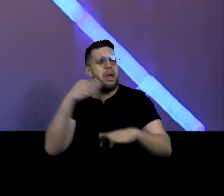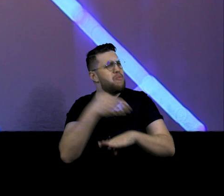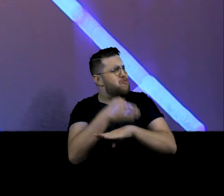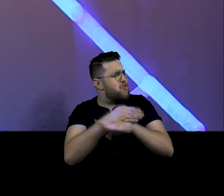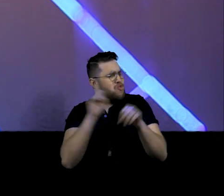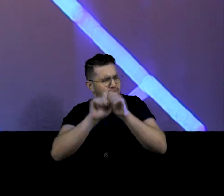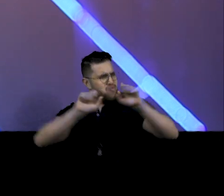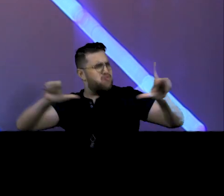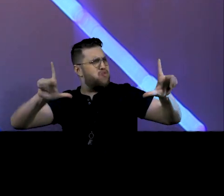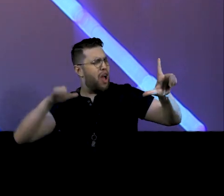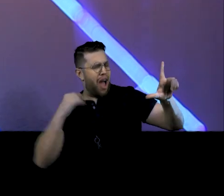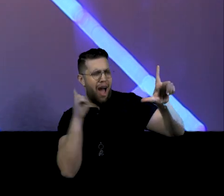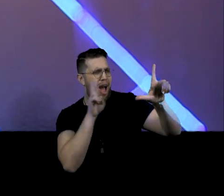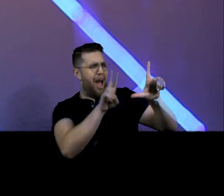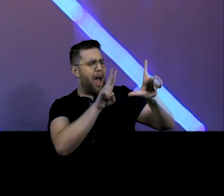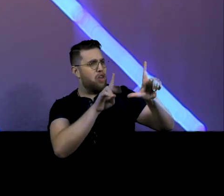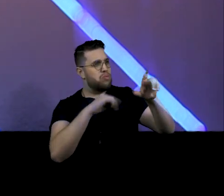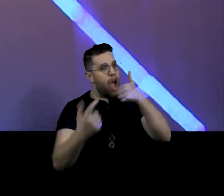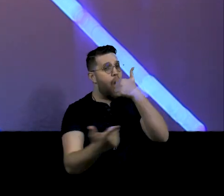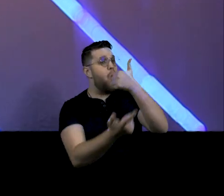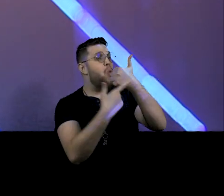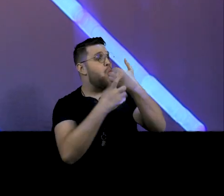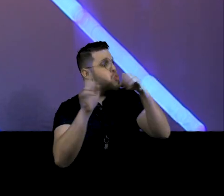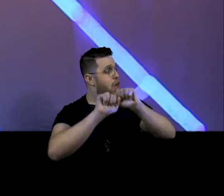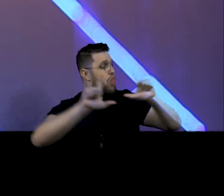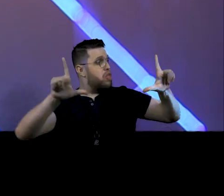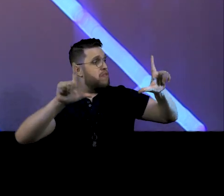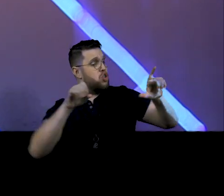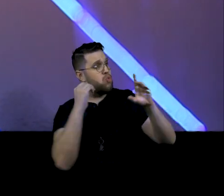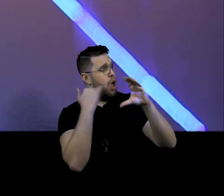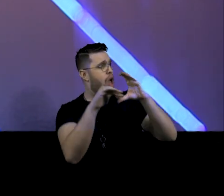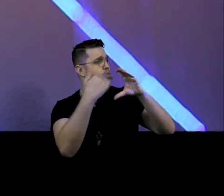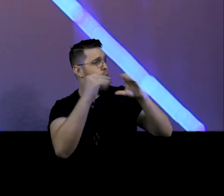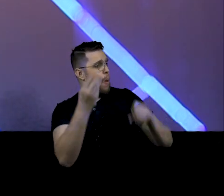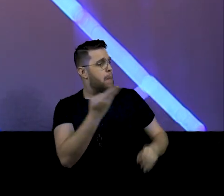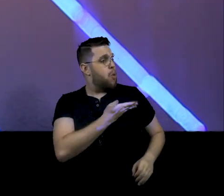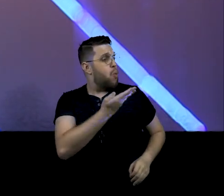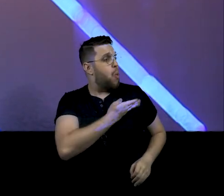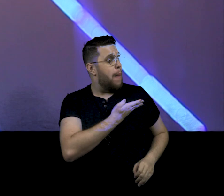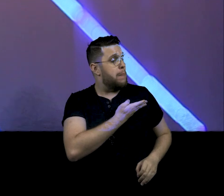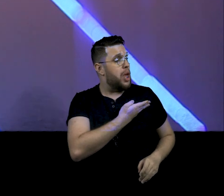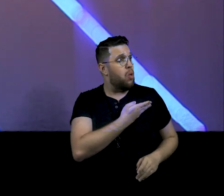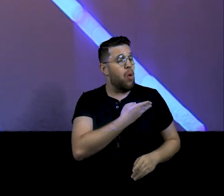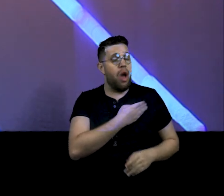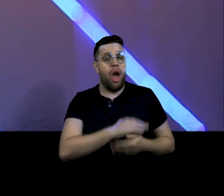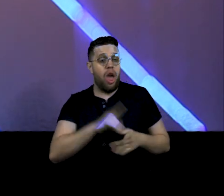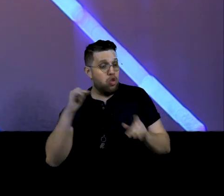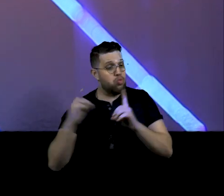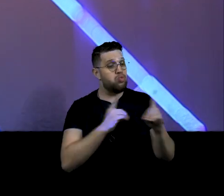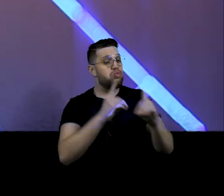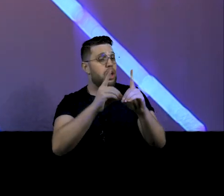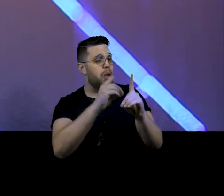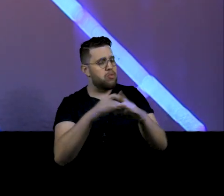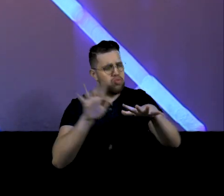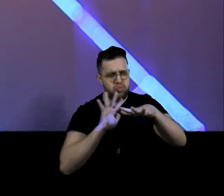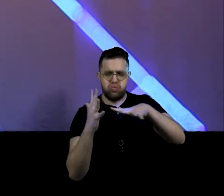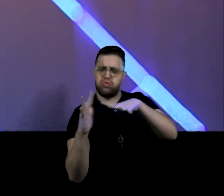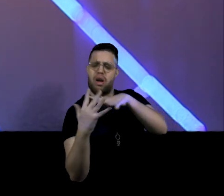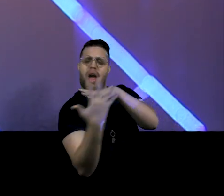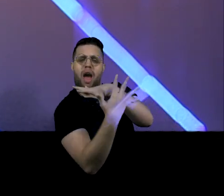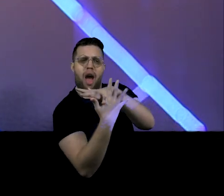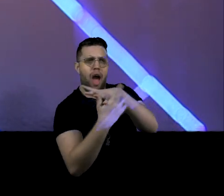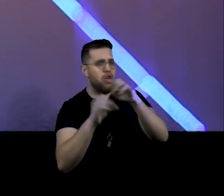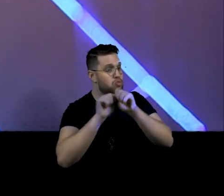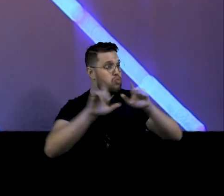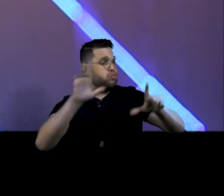Agradecemos muito a sua presença neste culto. Curta e compartilhe esse vídeo com um amigo ou com um colega. E também não deixe de nos seguir em todas as redes